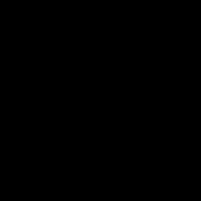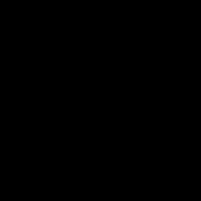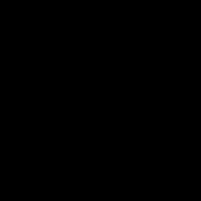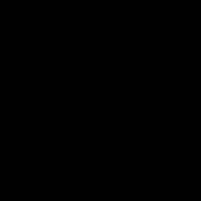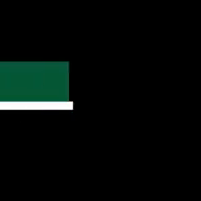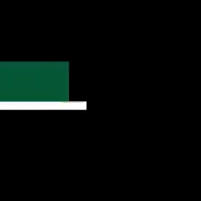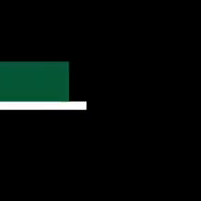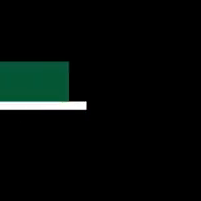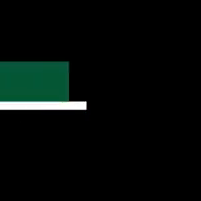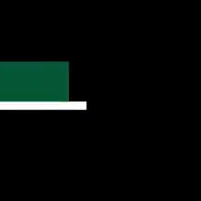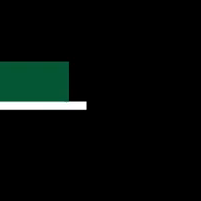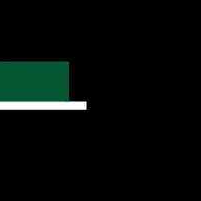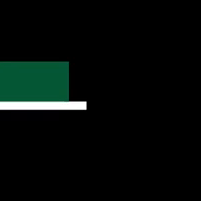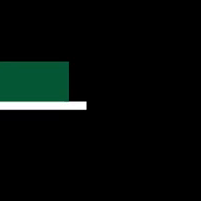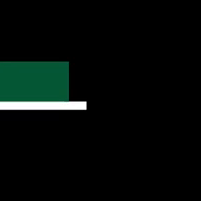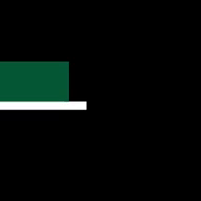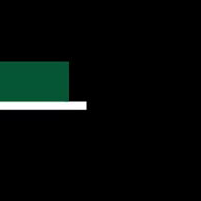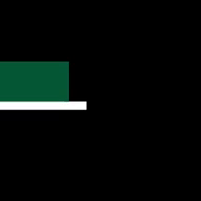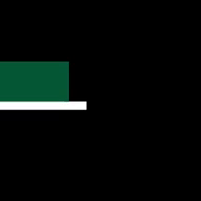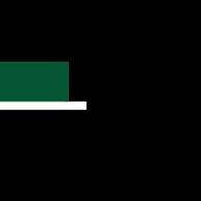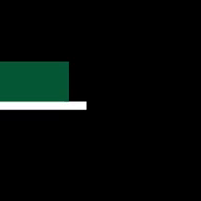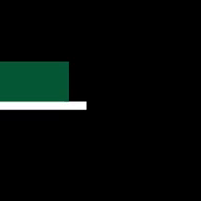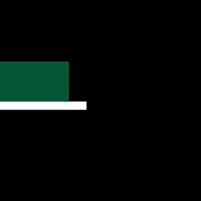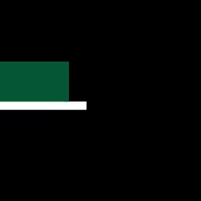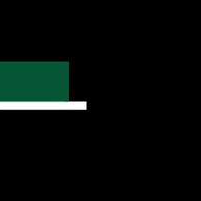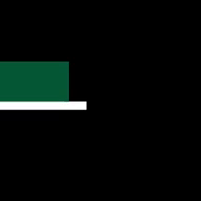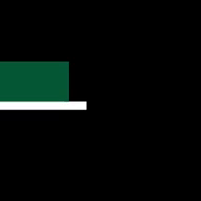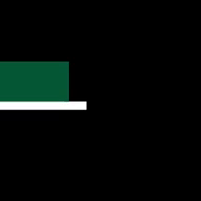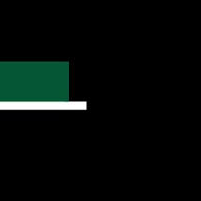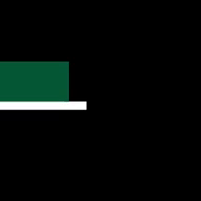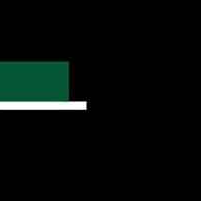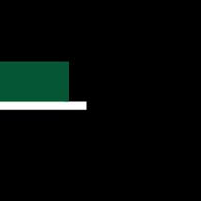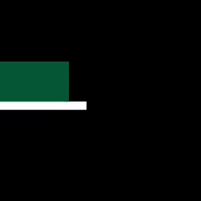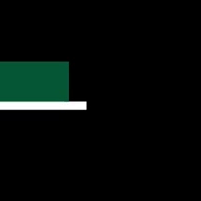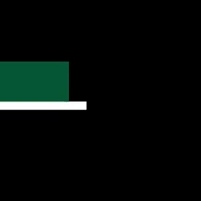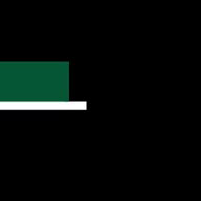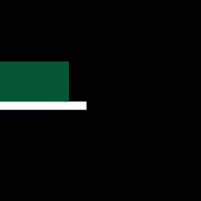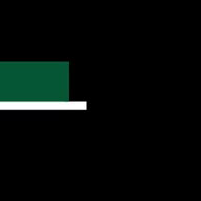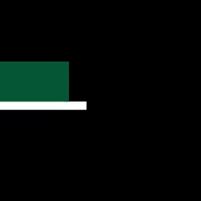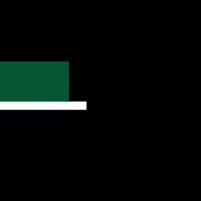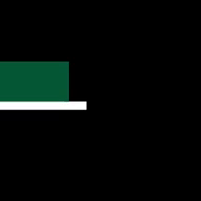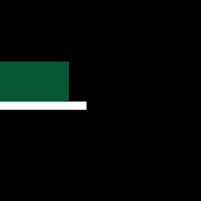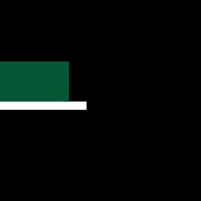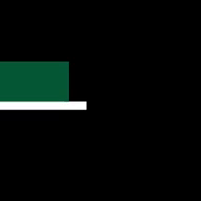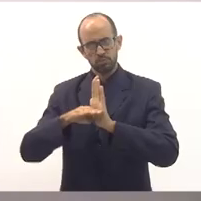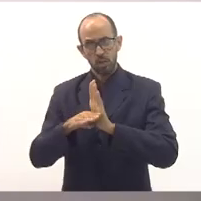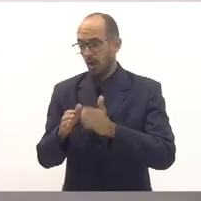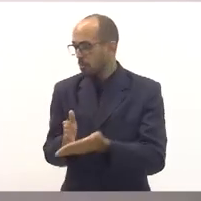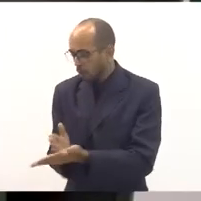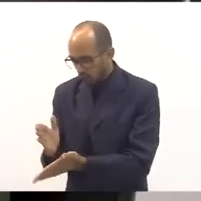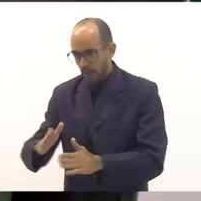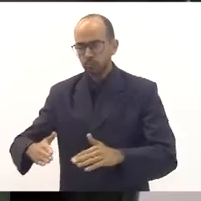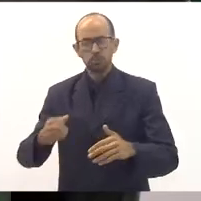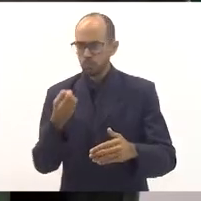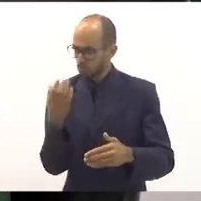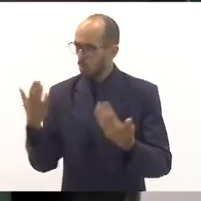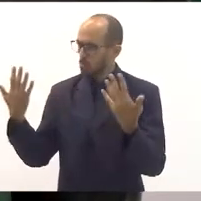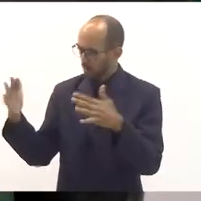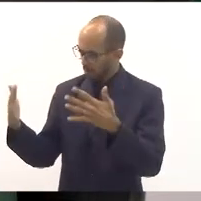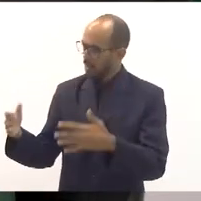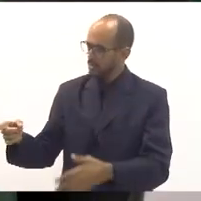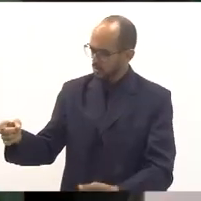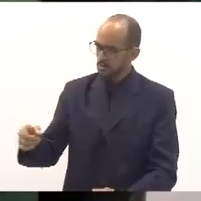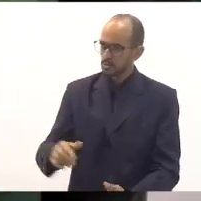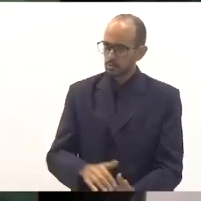acredito que ainda está tramitando na casa que o projeto de lei de proximidade o programa de profundidade foi aprovado Maravilha salva de